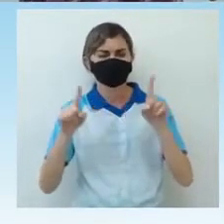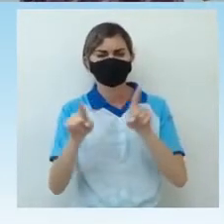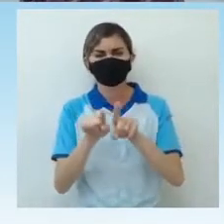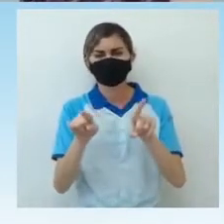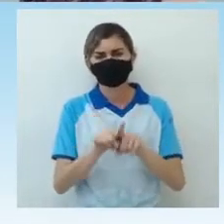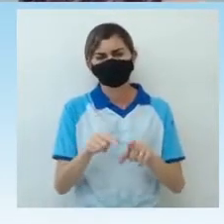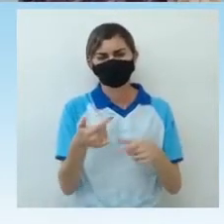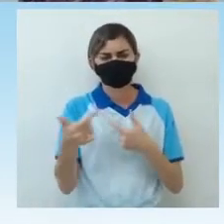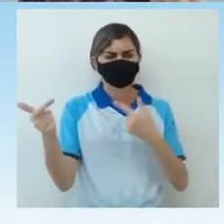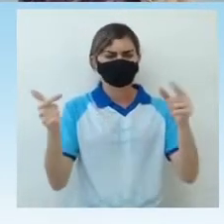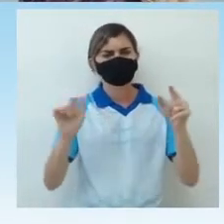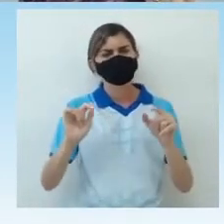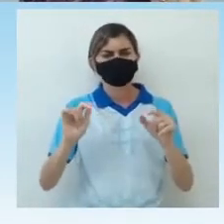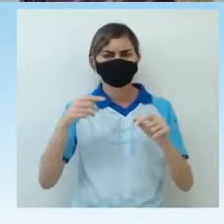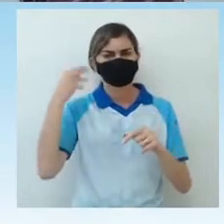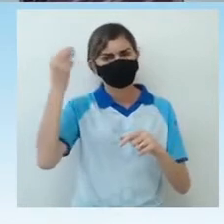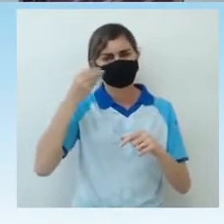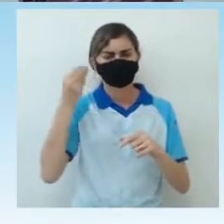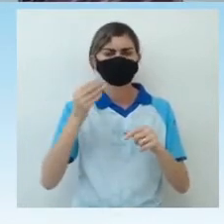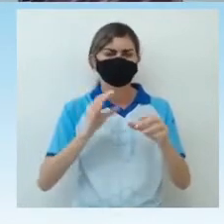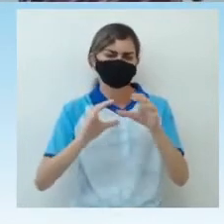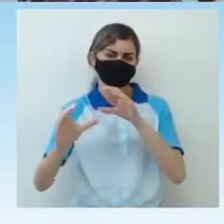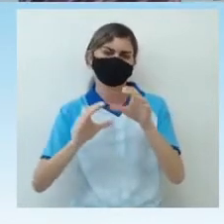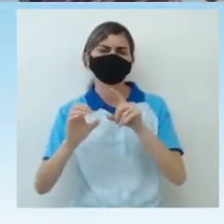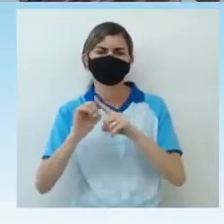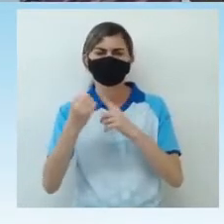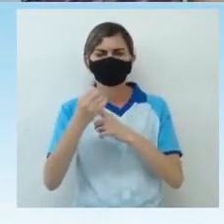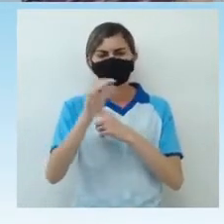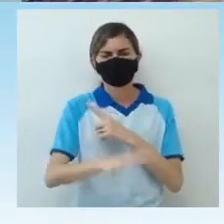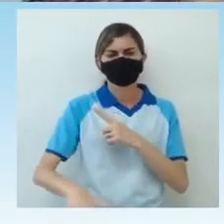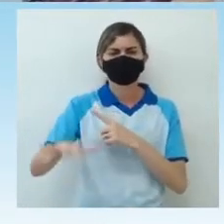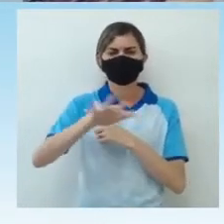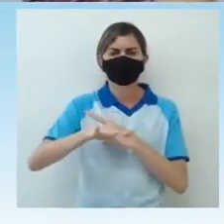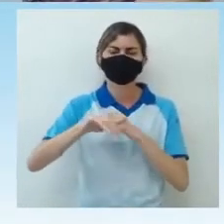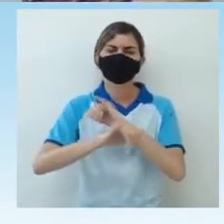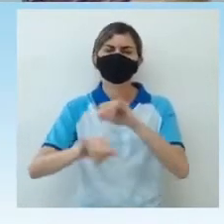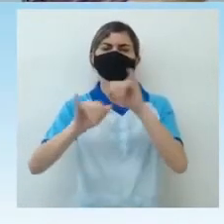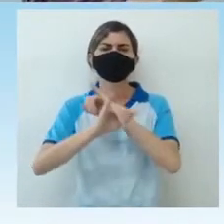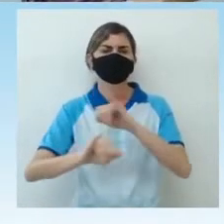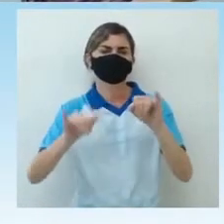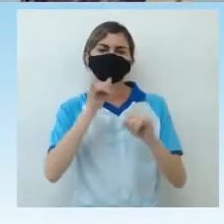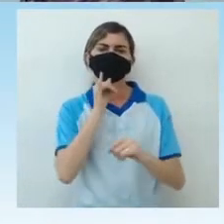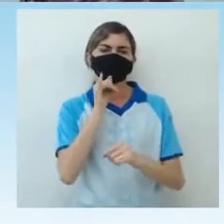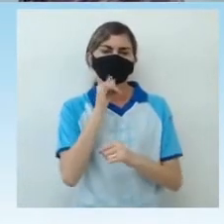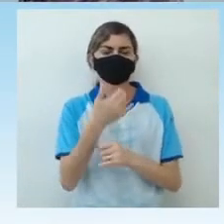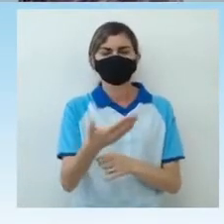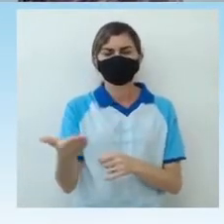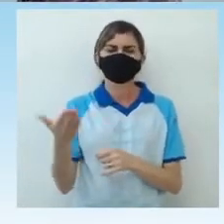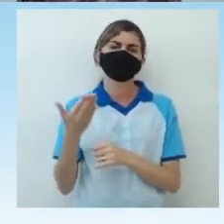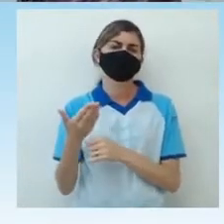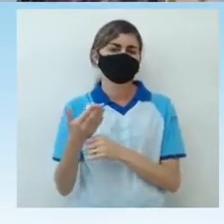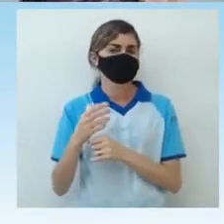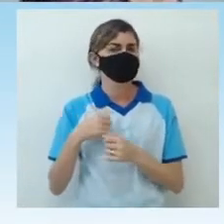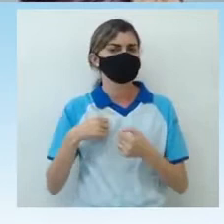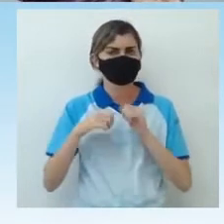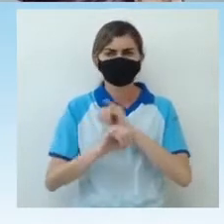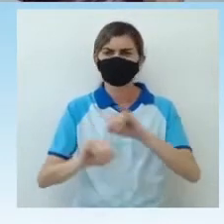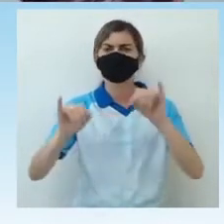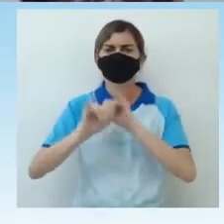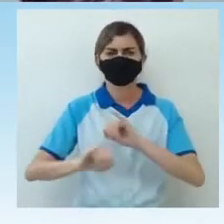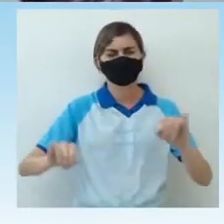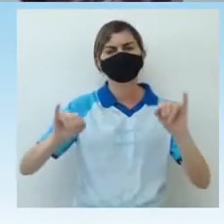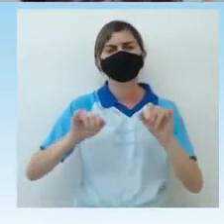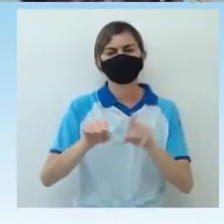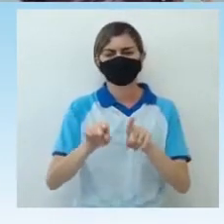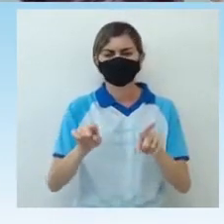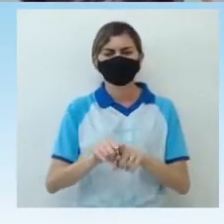com outras especialidades da comunicação social, como a publicidade, por exemplo. A propaganda, ela